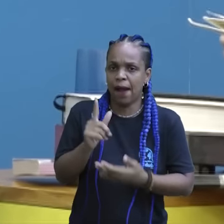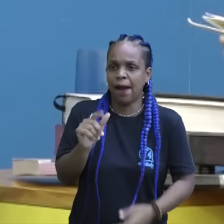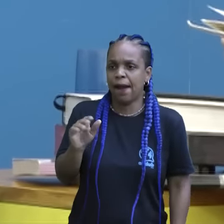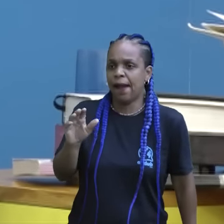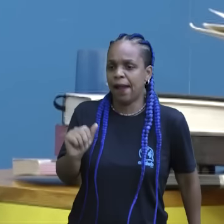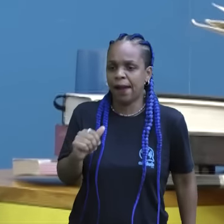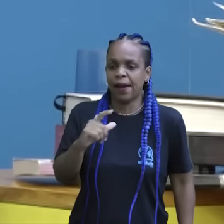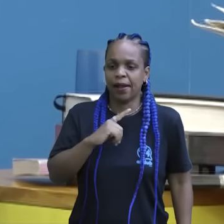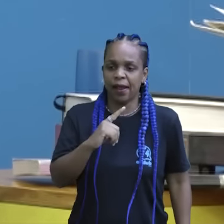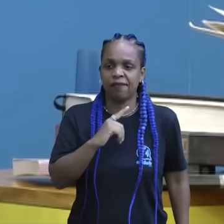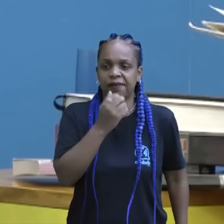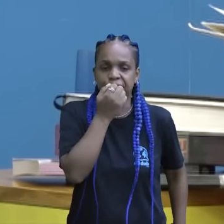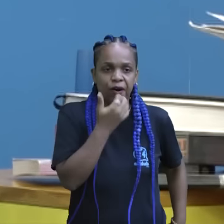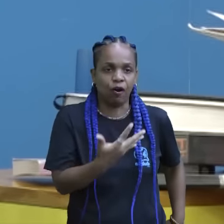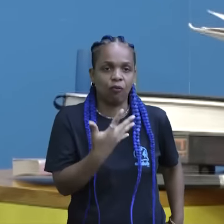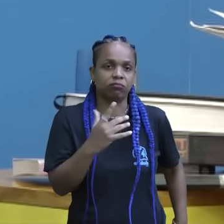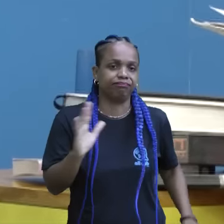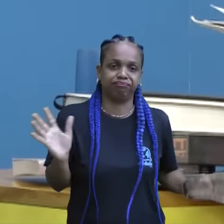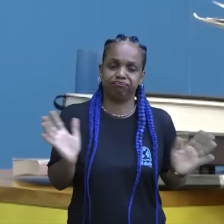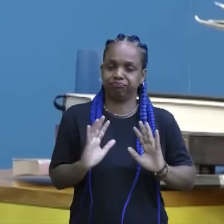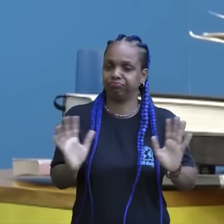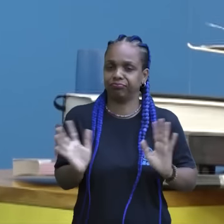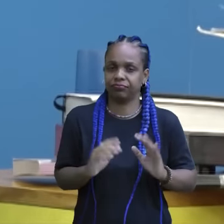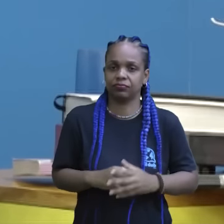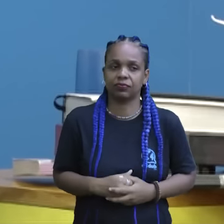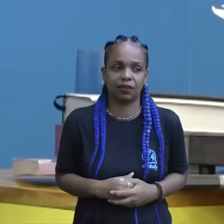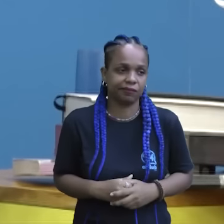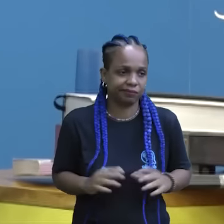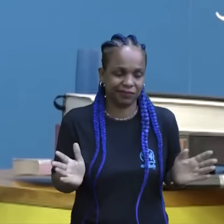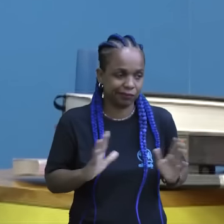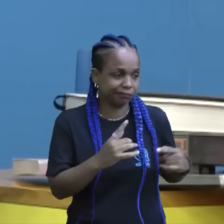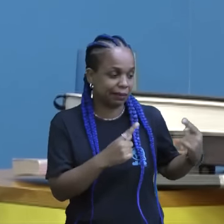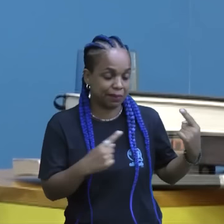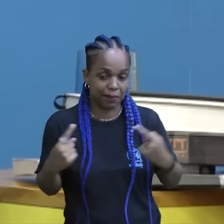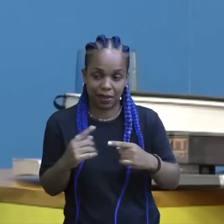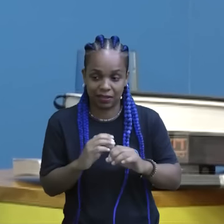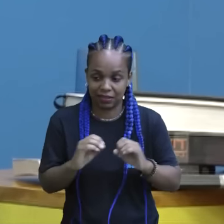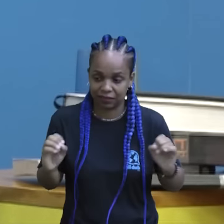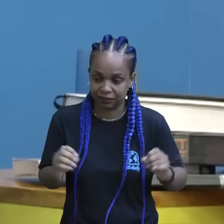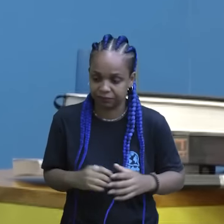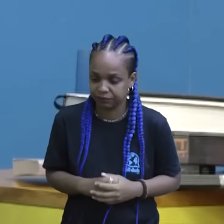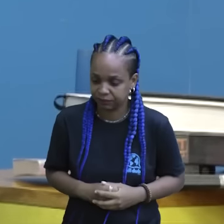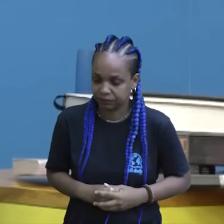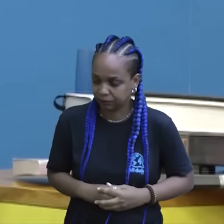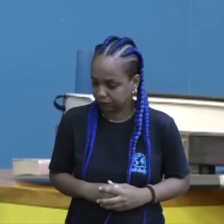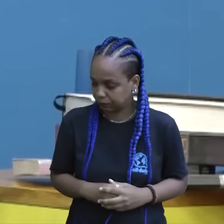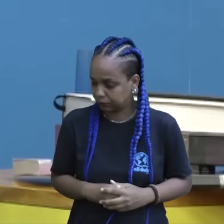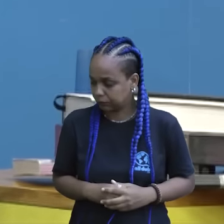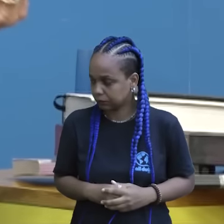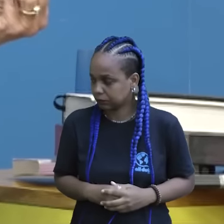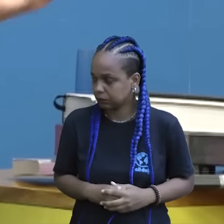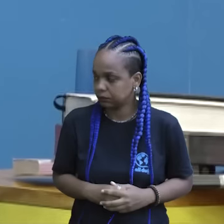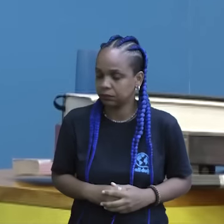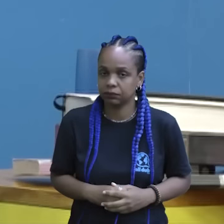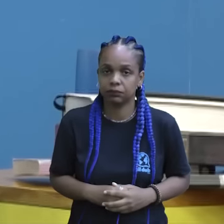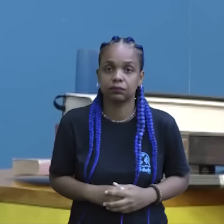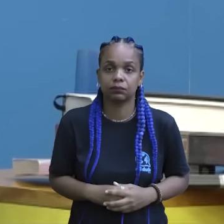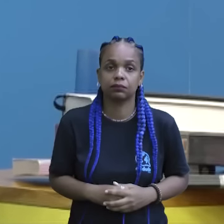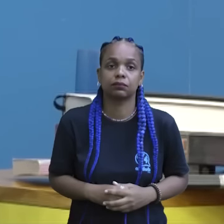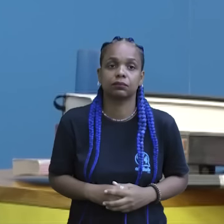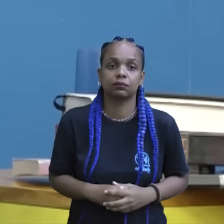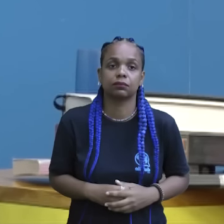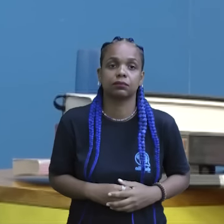que importa é que é uma linha maior, não é, B.A.? B.A. estuda o Lima como um andarilho do Rio de Janeiro. Ela me